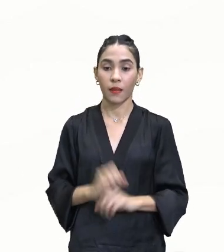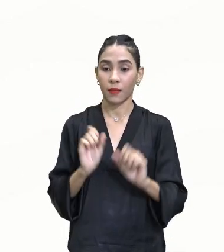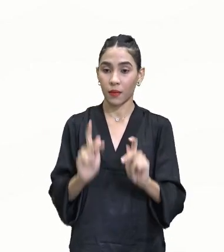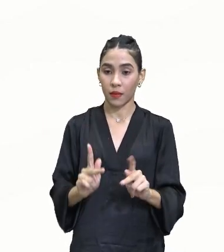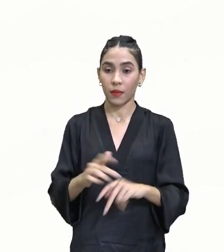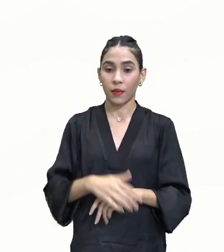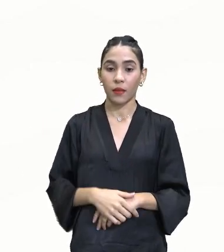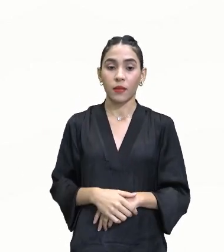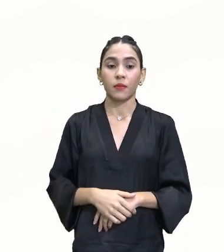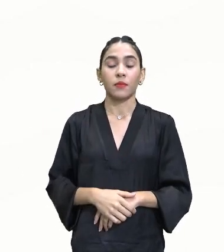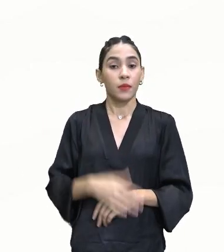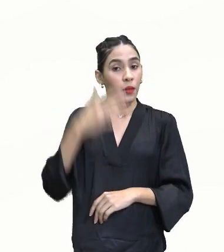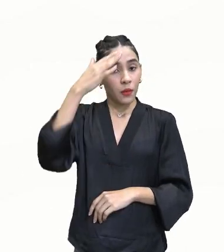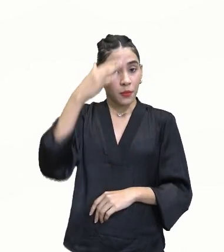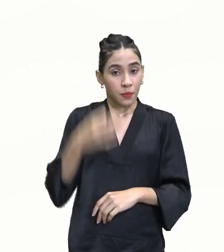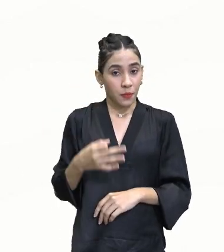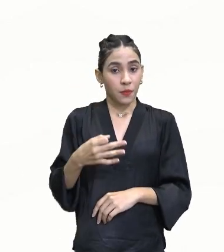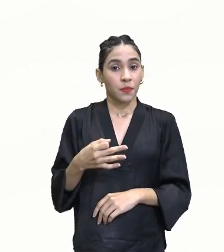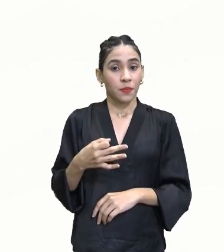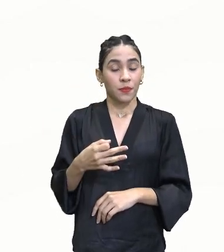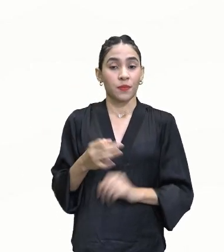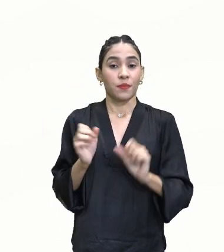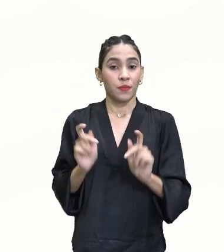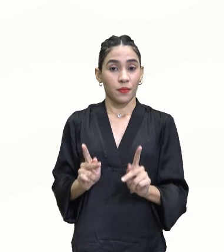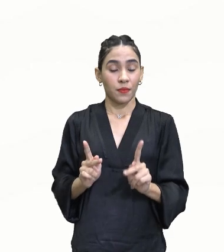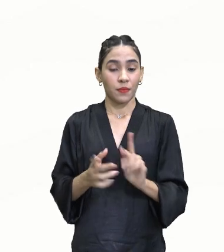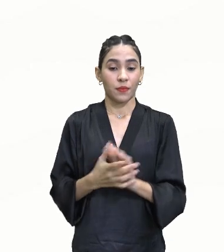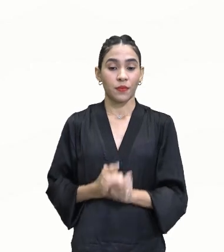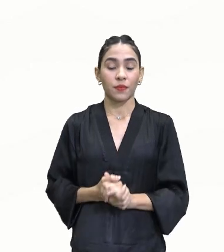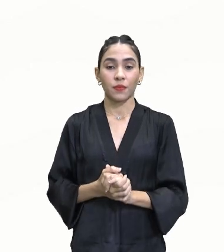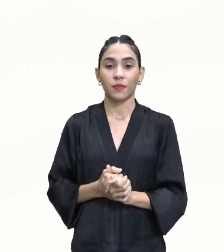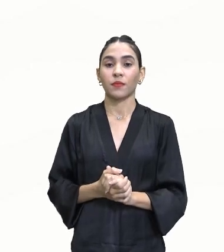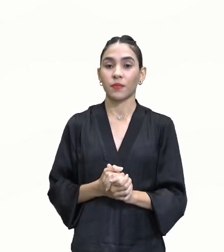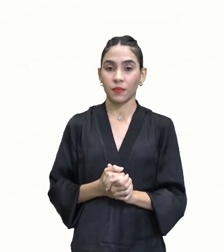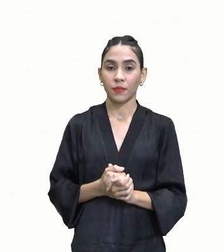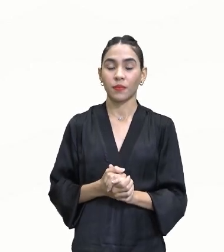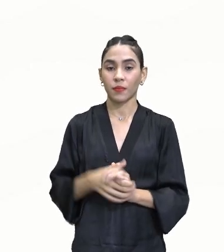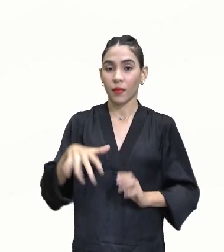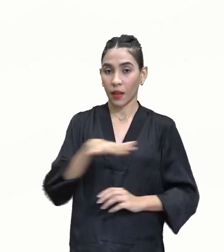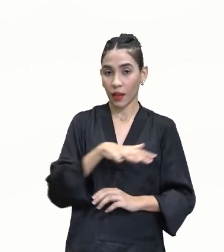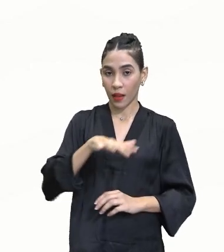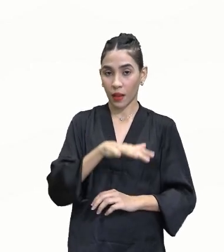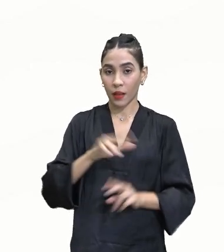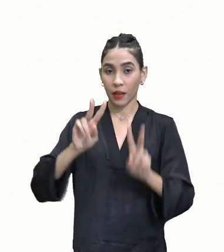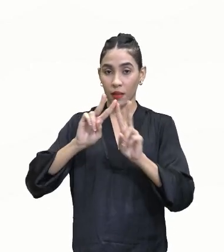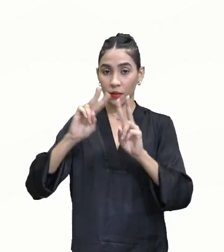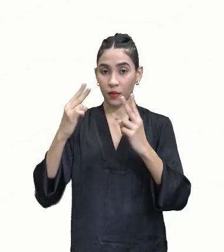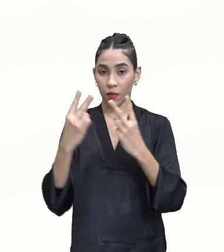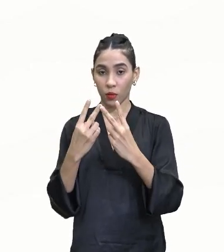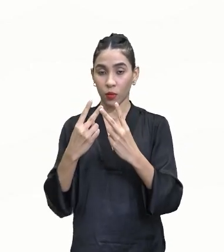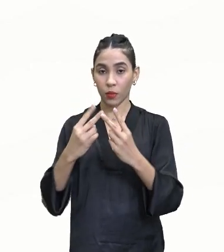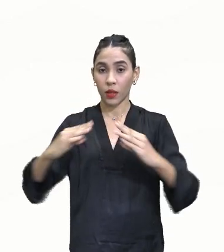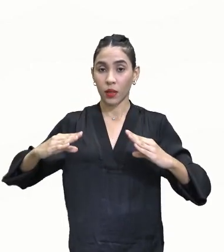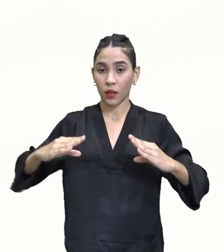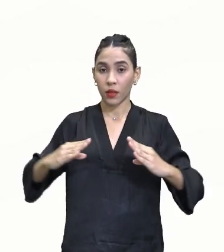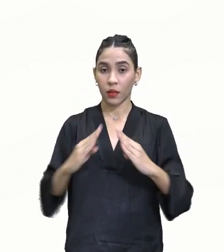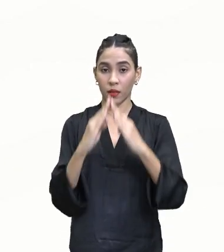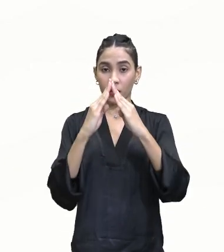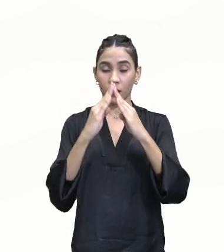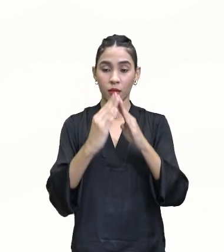Certo? Compreenderam, então, essa parte aí sobre área e volume da